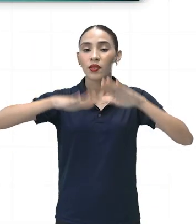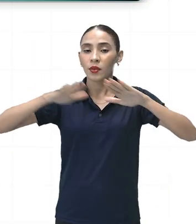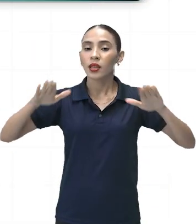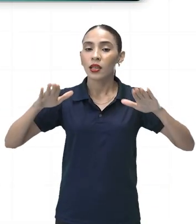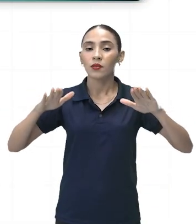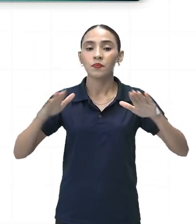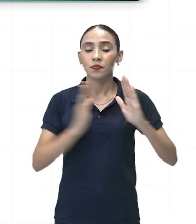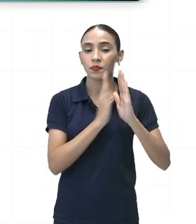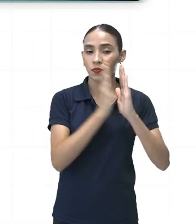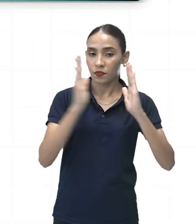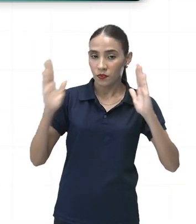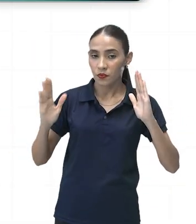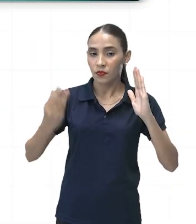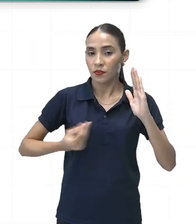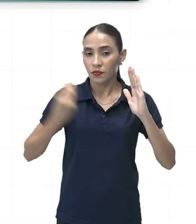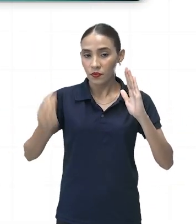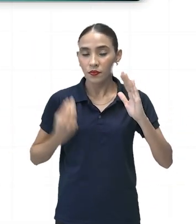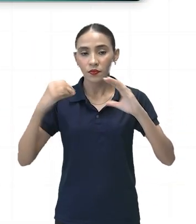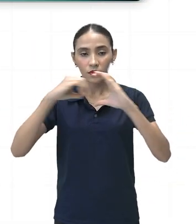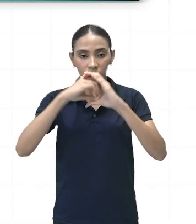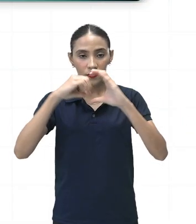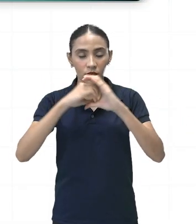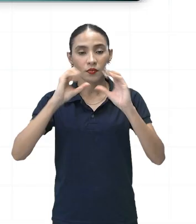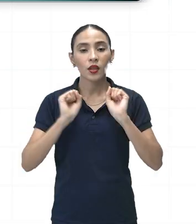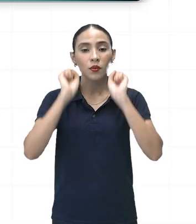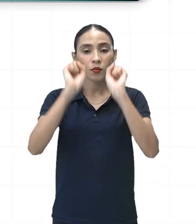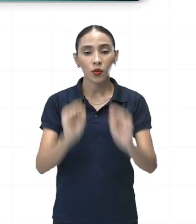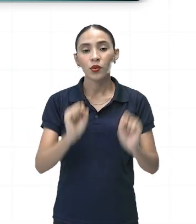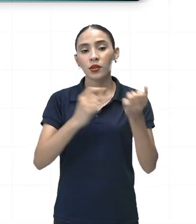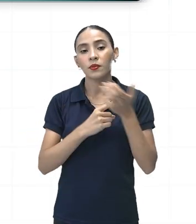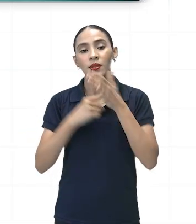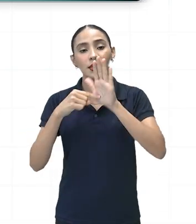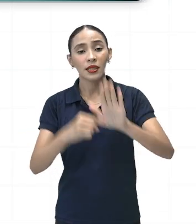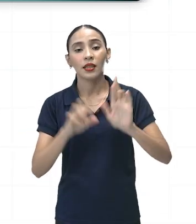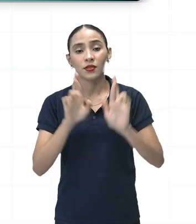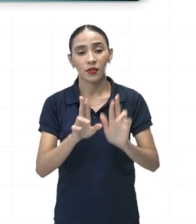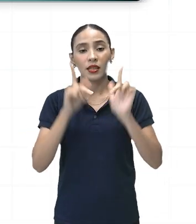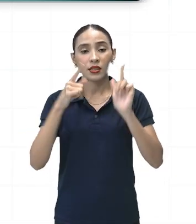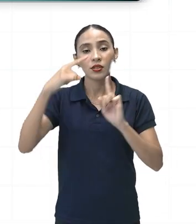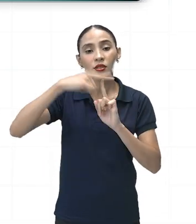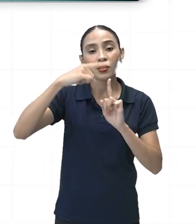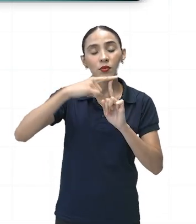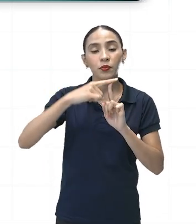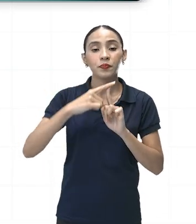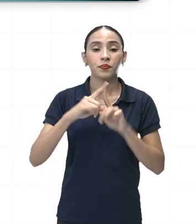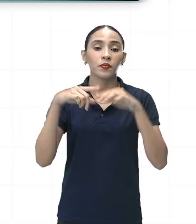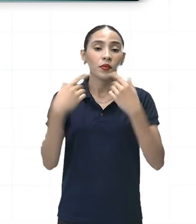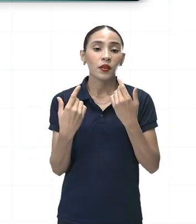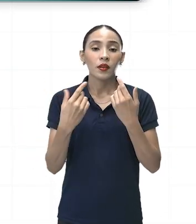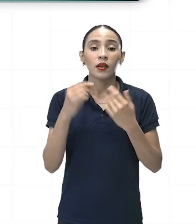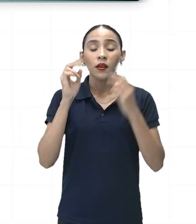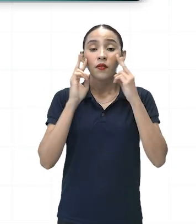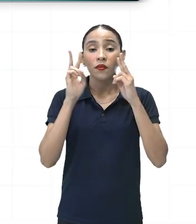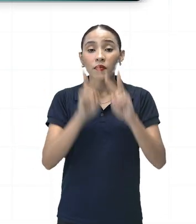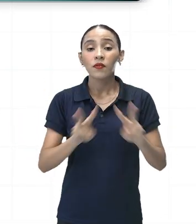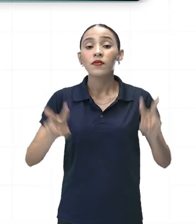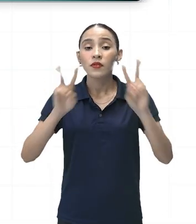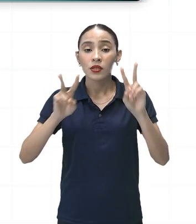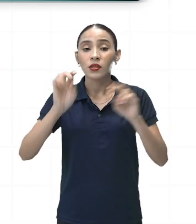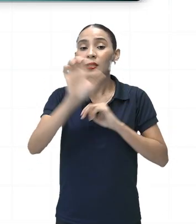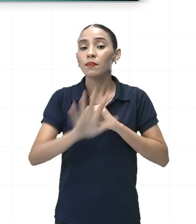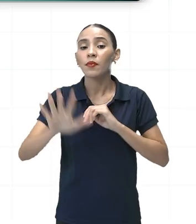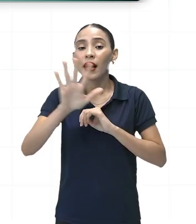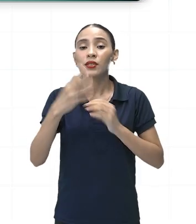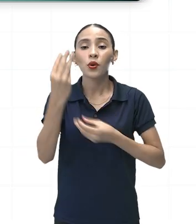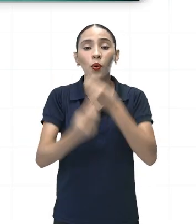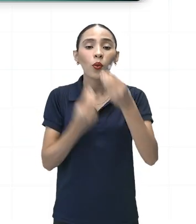Bem, o material genético, dependendo da fase da vida da célula, ele pode se apresentar de diferentes formas. Eu